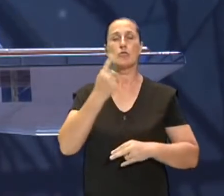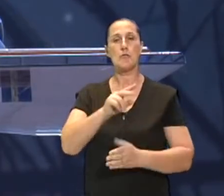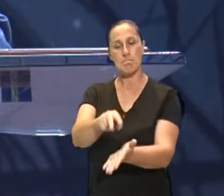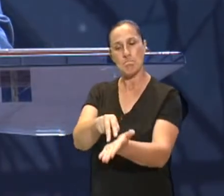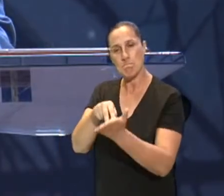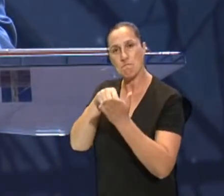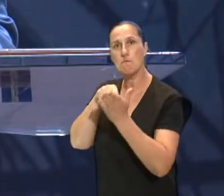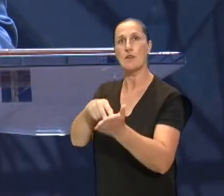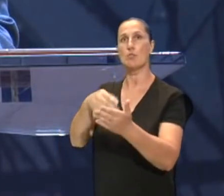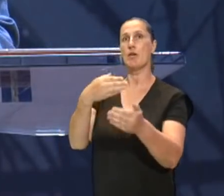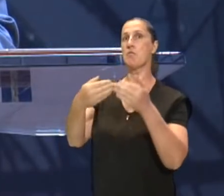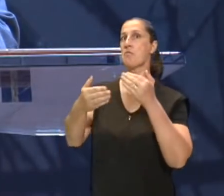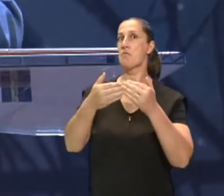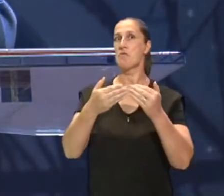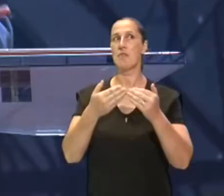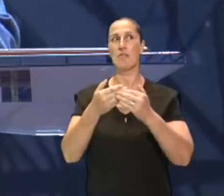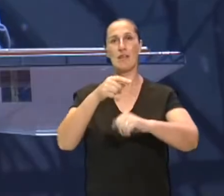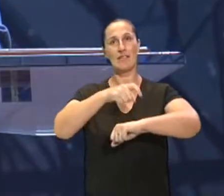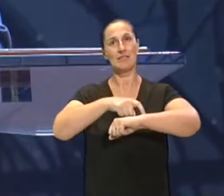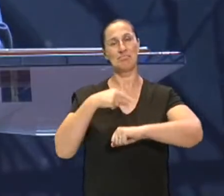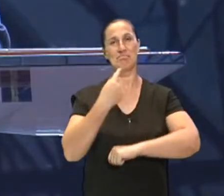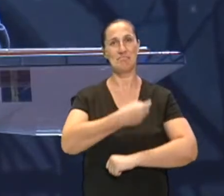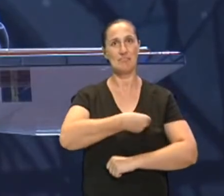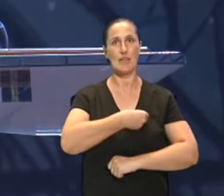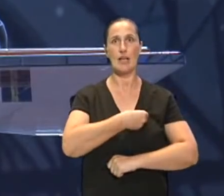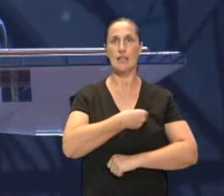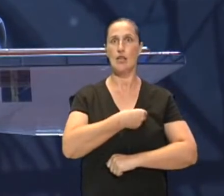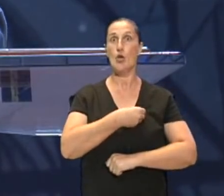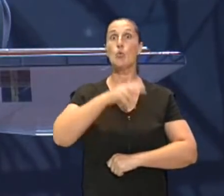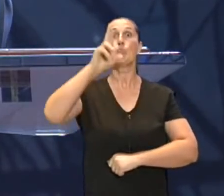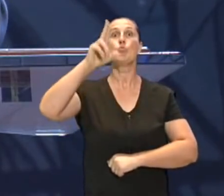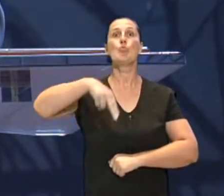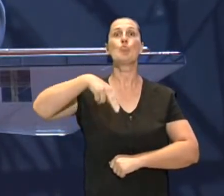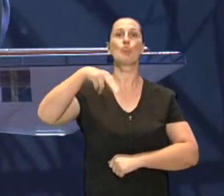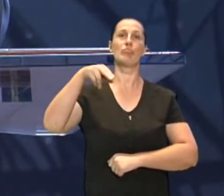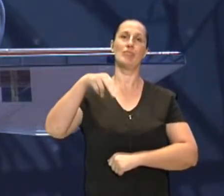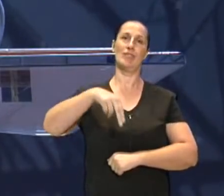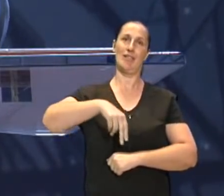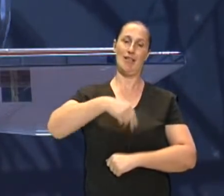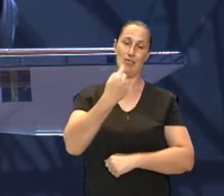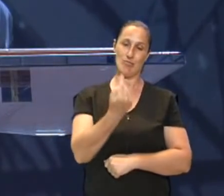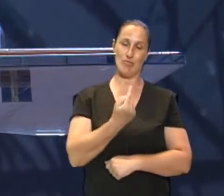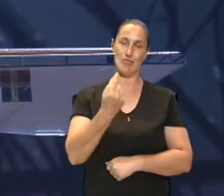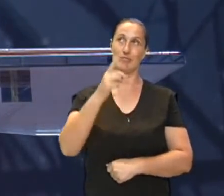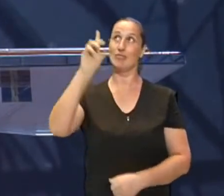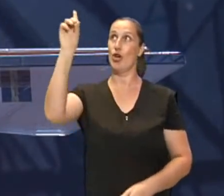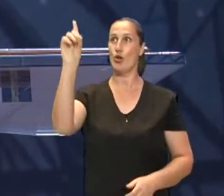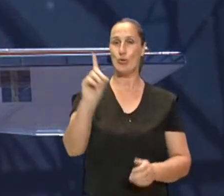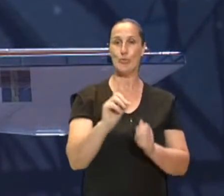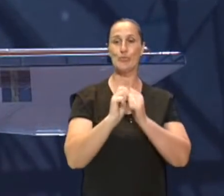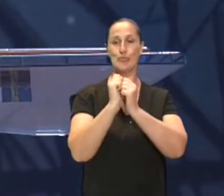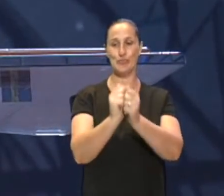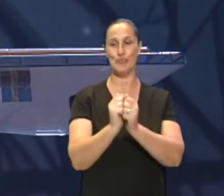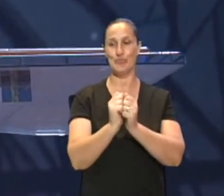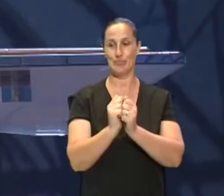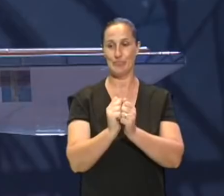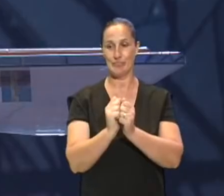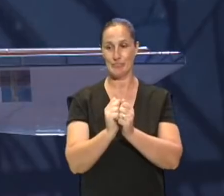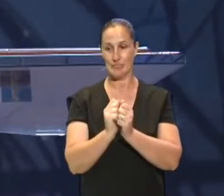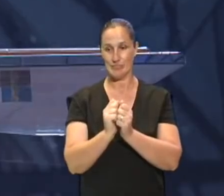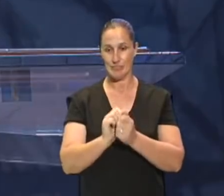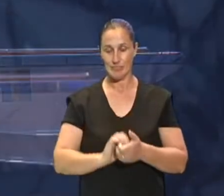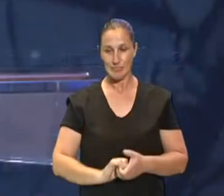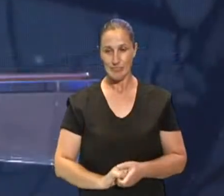as circunstâncias, porque nunca estamos sozinhos. O Senhor Jesus está conosco. E antes